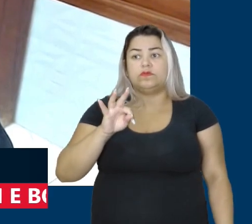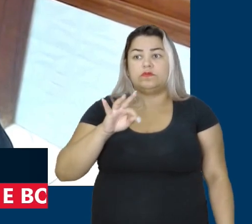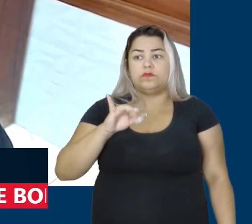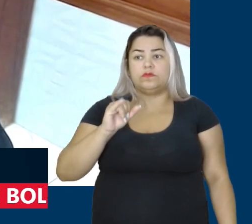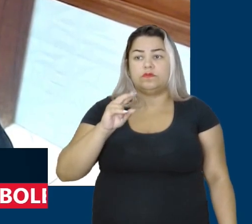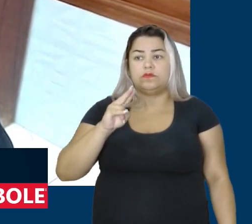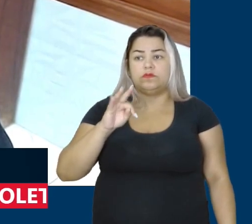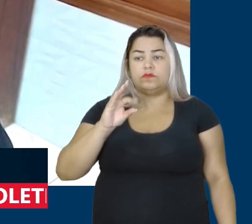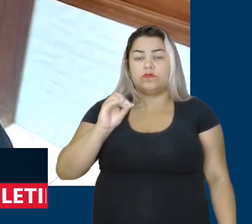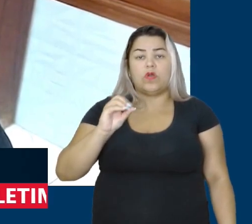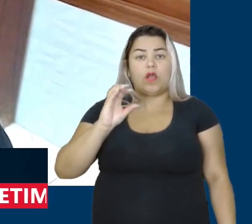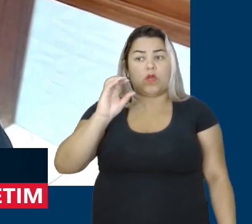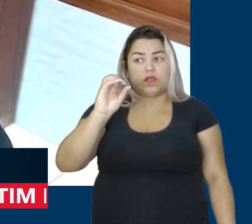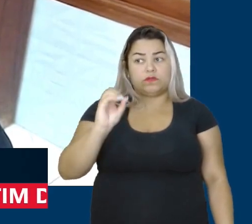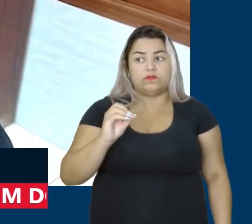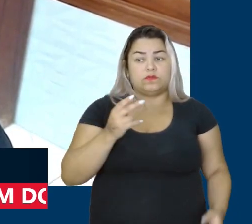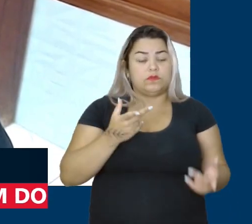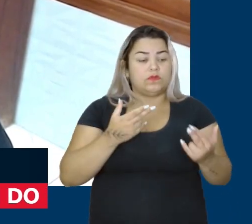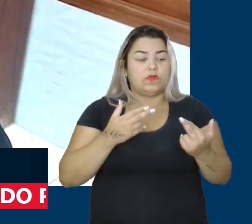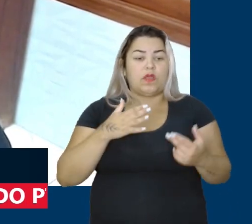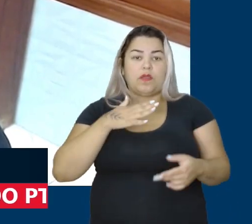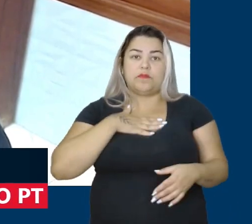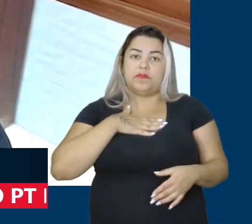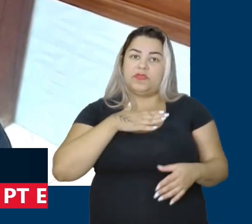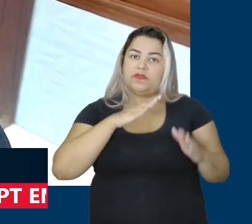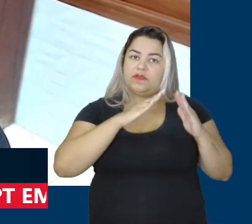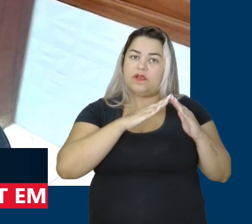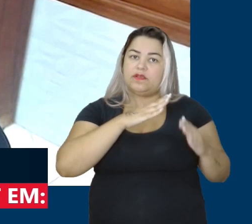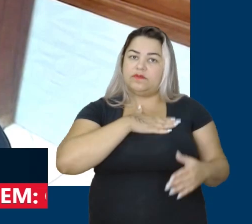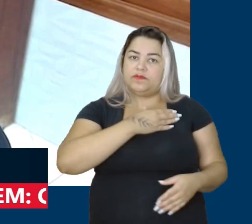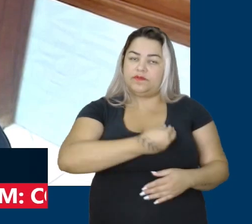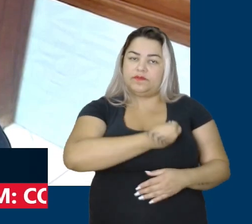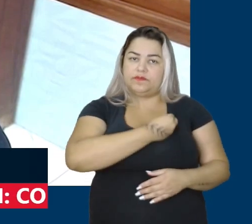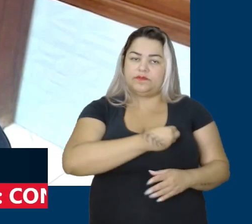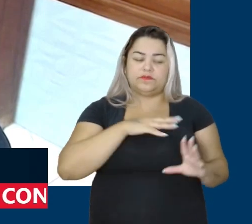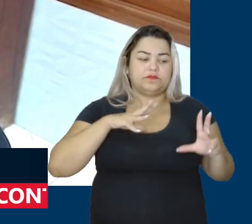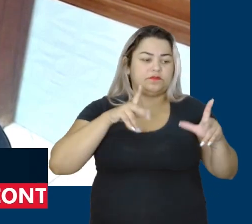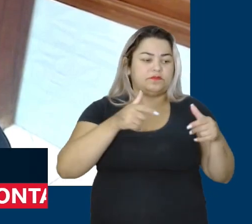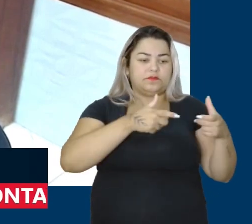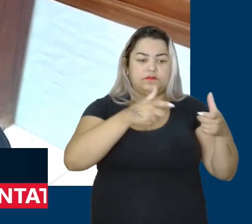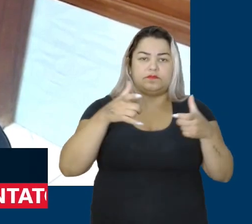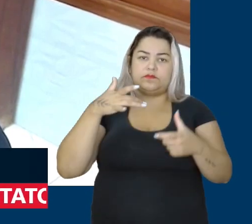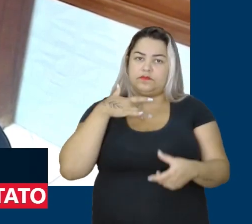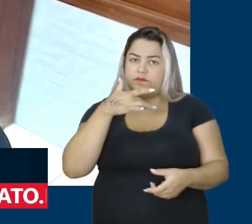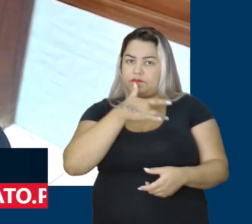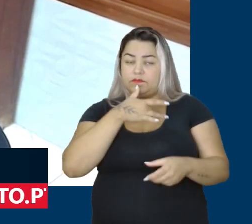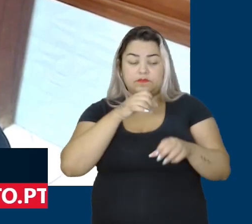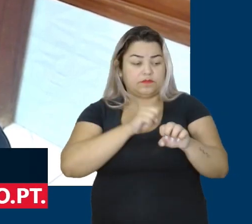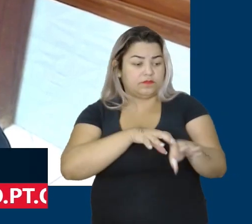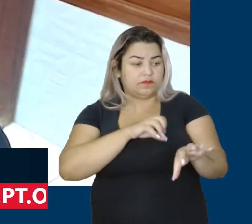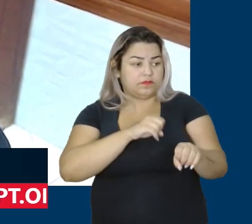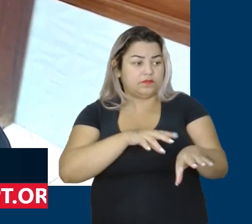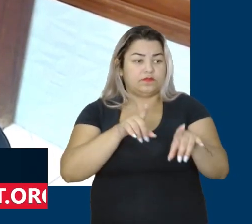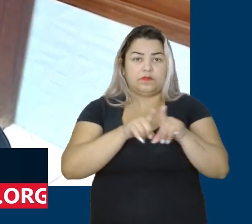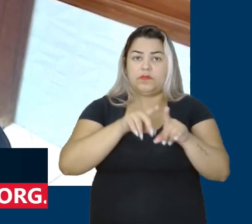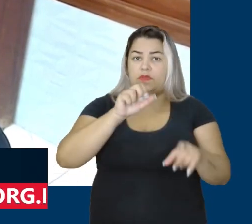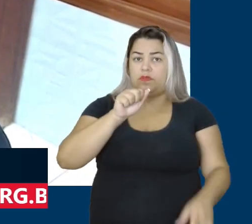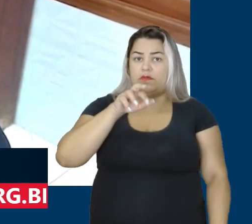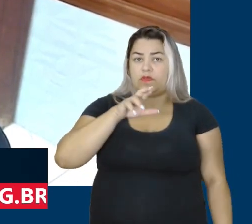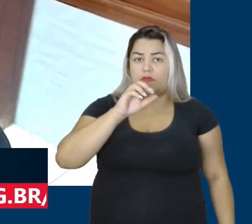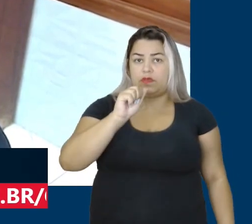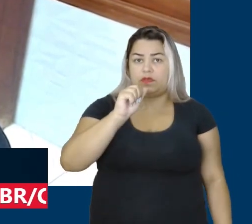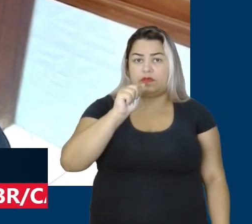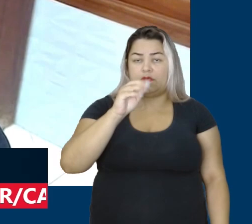igual a 0. Minha Casa Minha Vida, investimento em todas as áreas, saúde, educação, o arcabouço